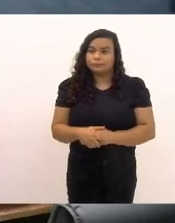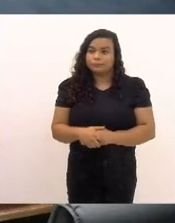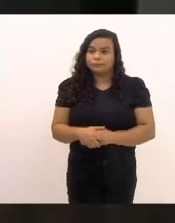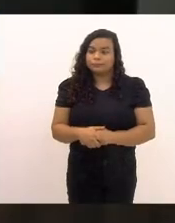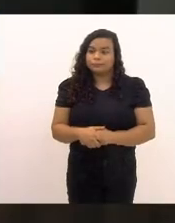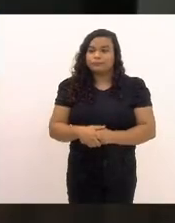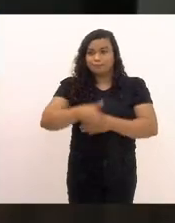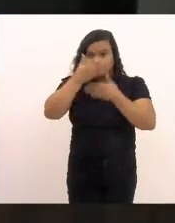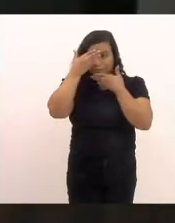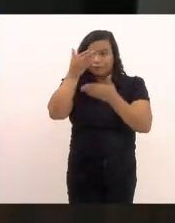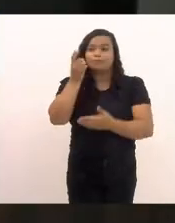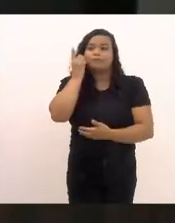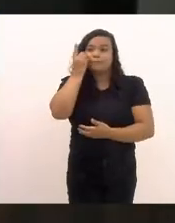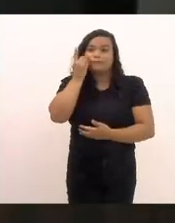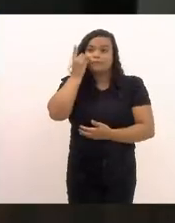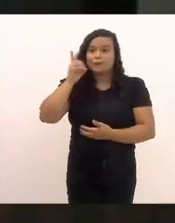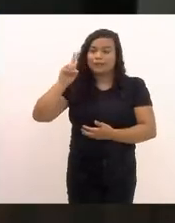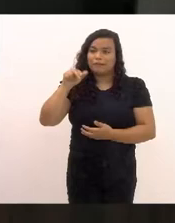Obrigada, deputada Dani.